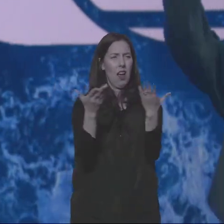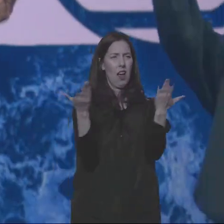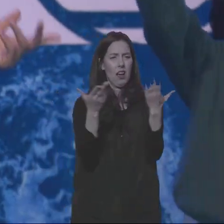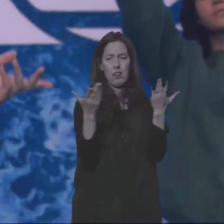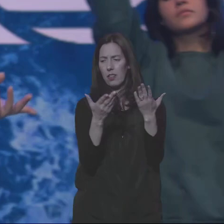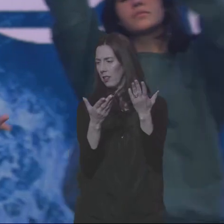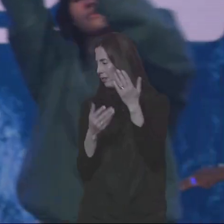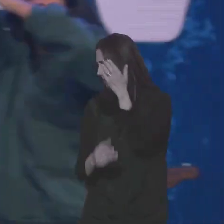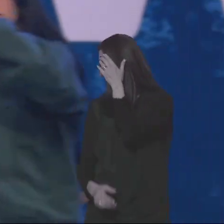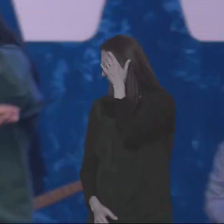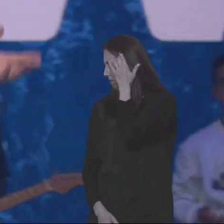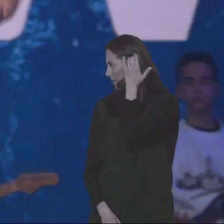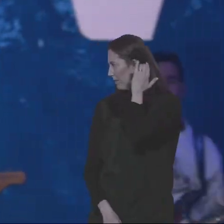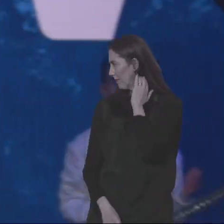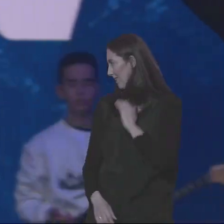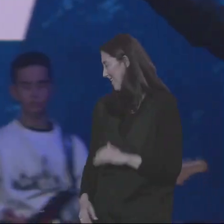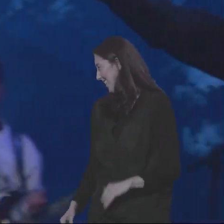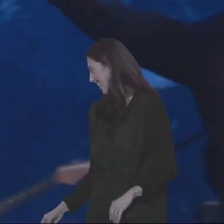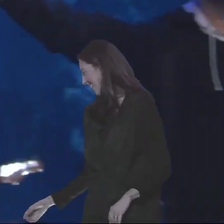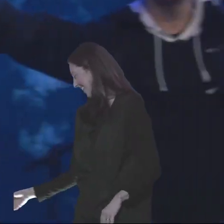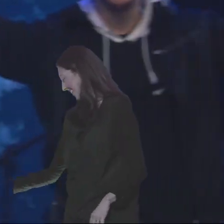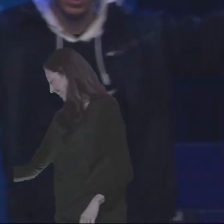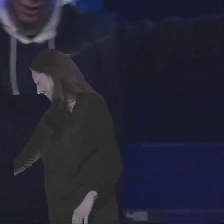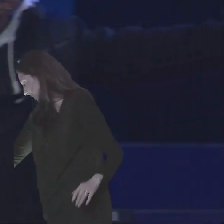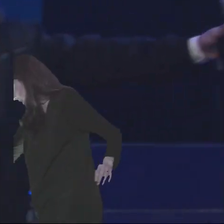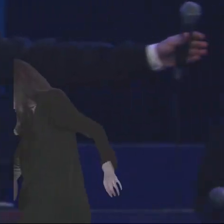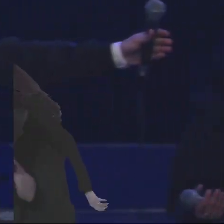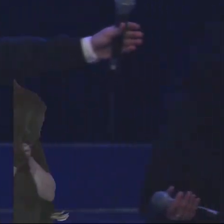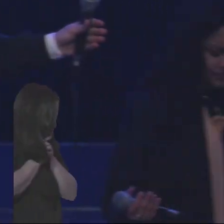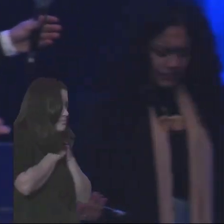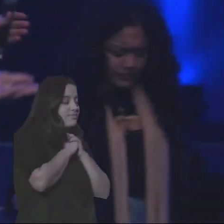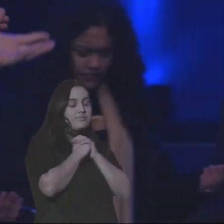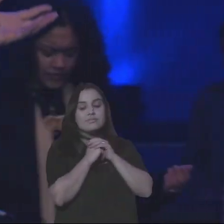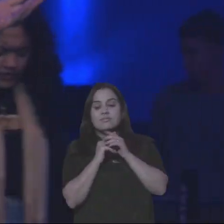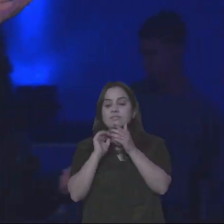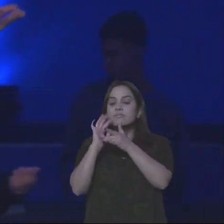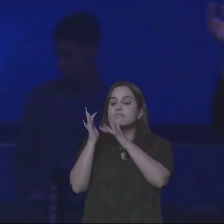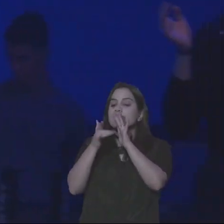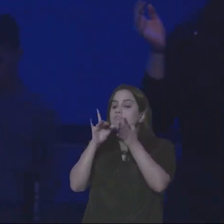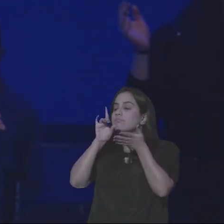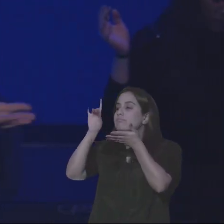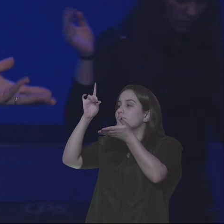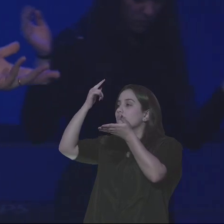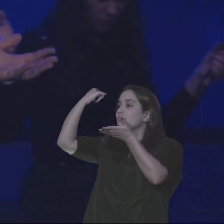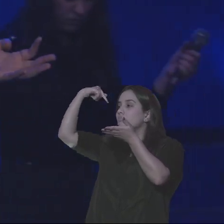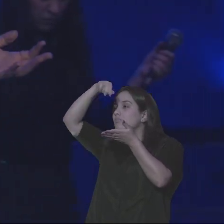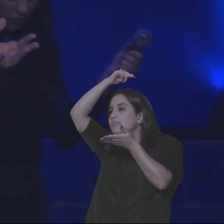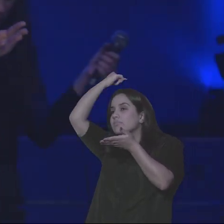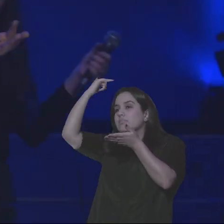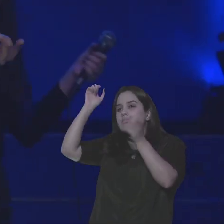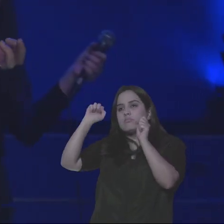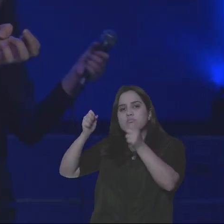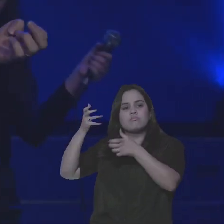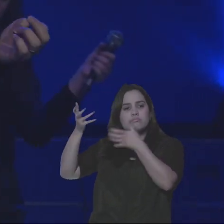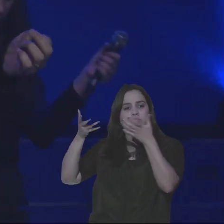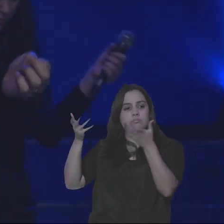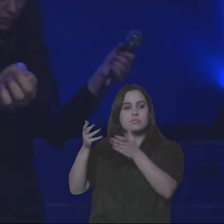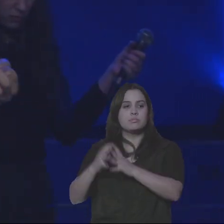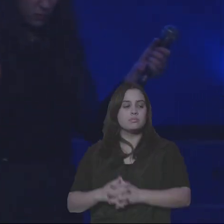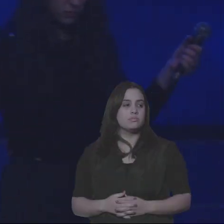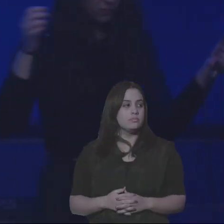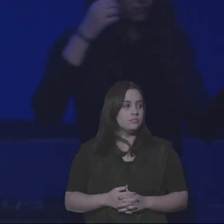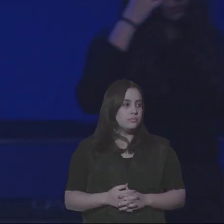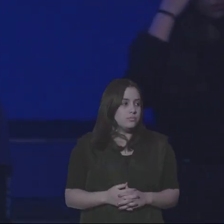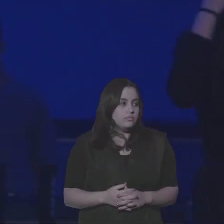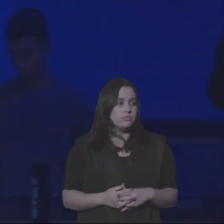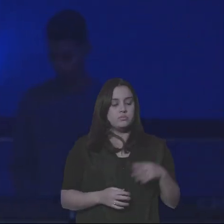começar a exaltar Jesus, dizendo que Ele é santo, que não existe nome mais poderoso. Erga a sua voz, vamos começar a fazer isso.